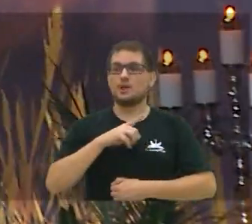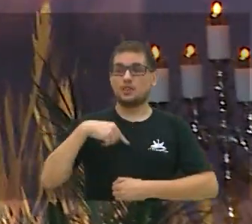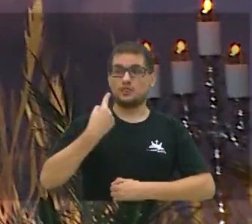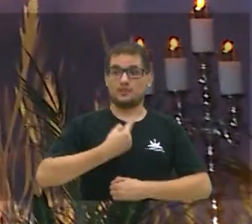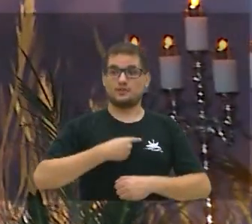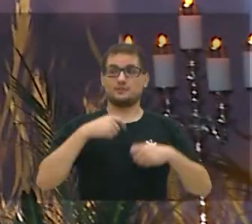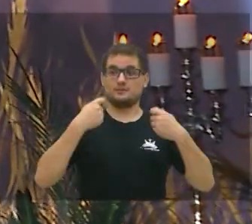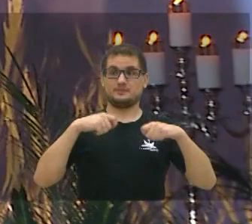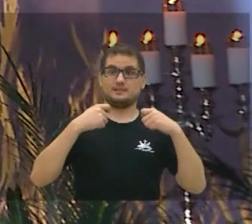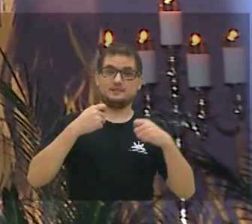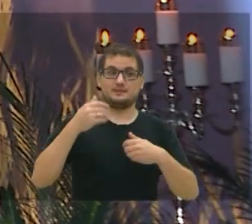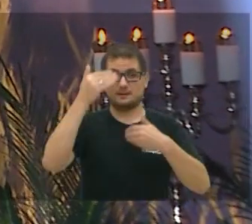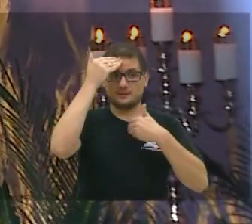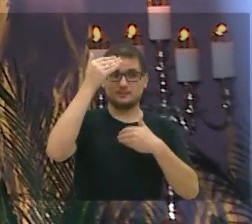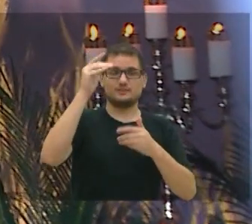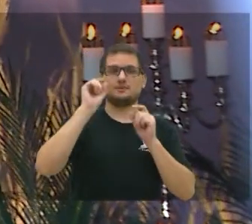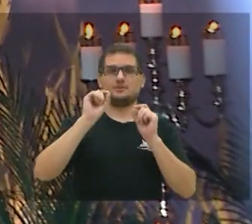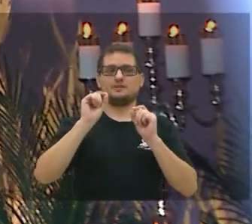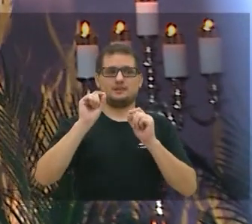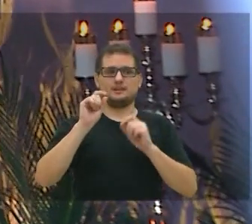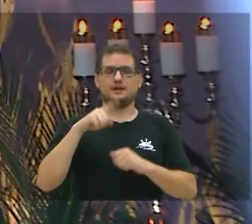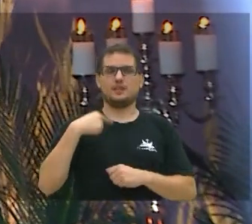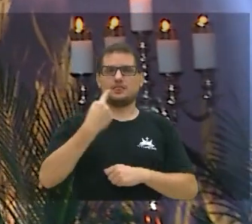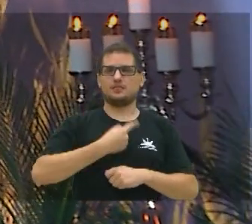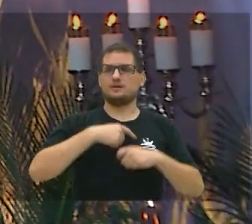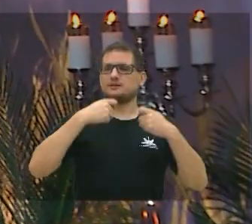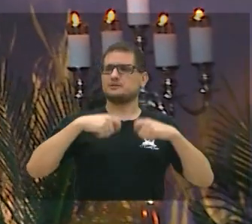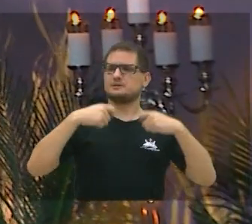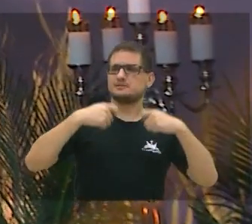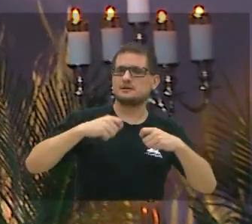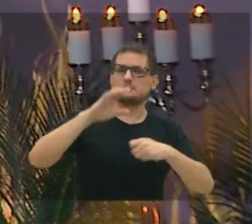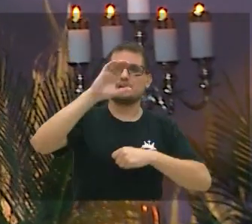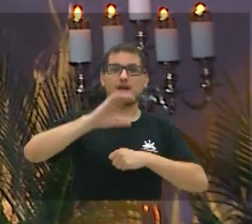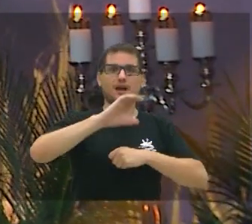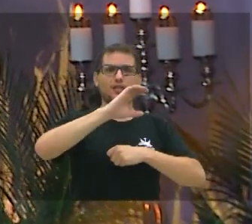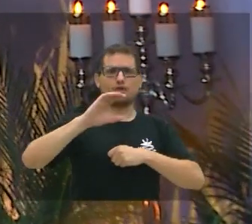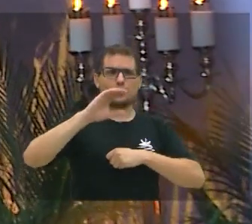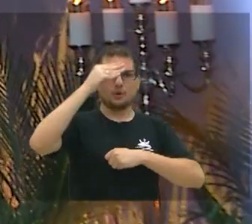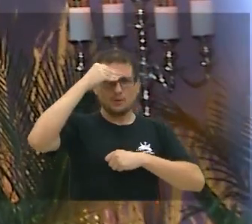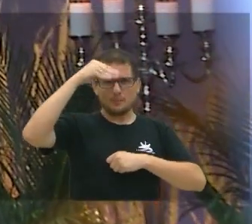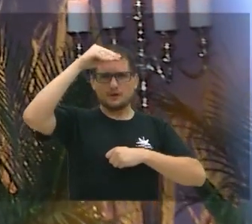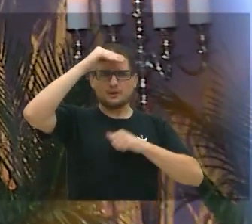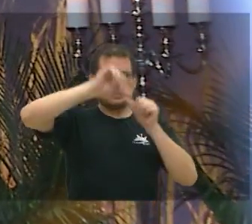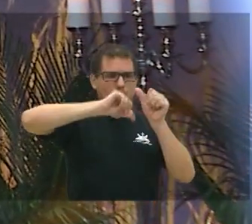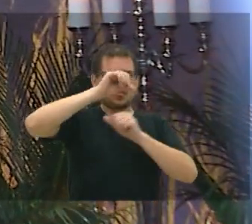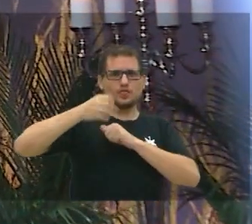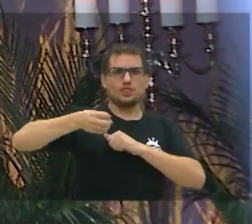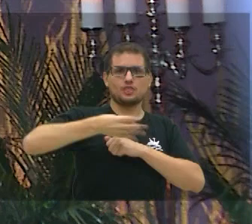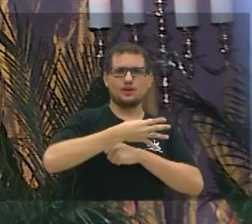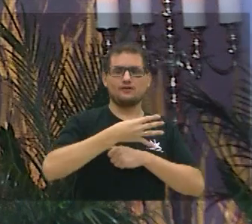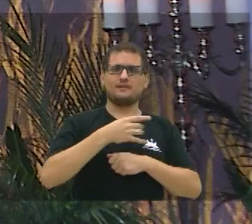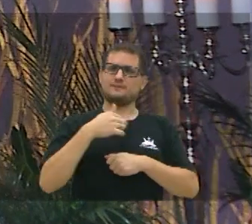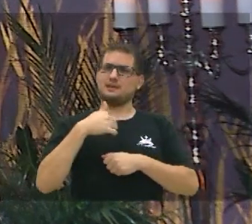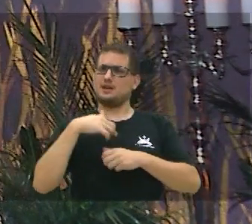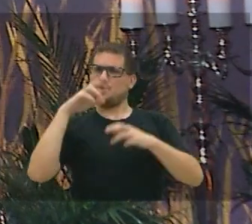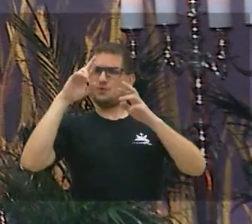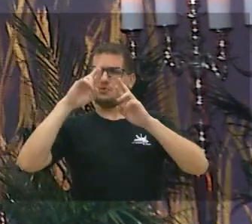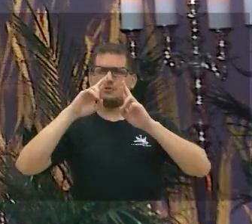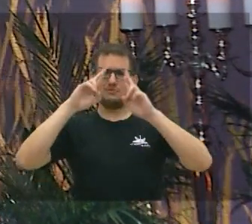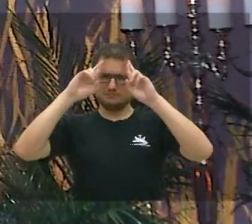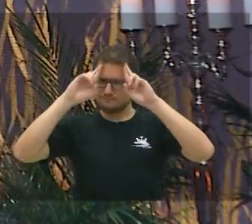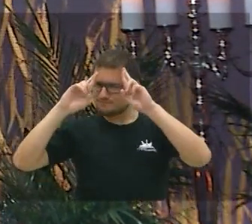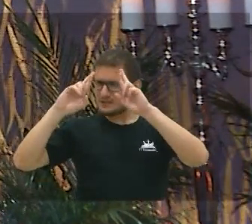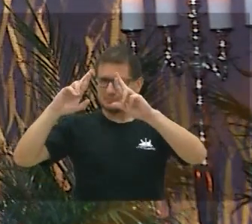Precisamos, acredite, nós precisamos de católicos renovados no batismo. Eu respeito todas as